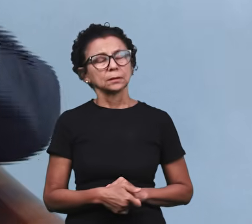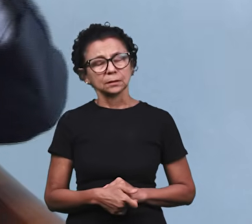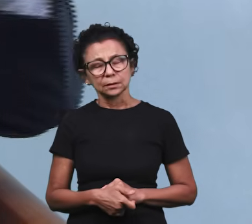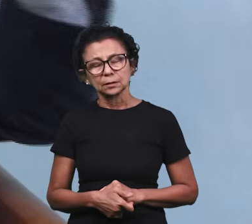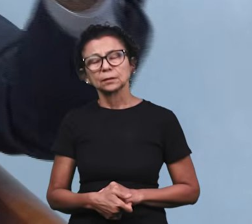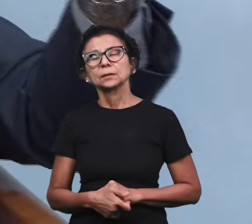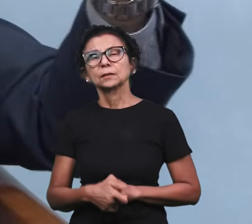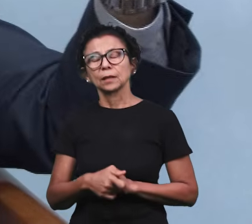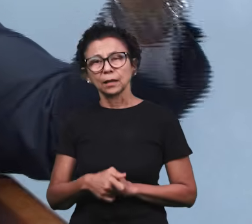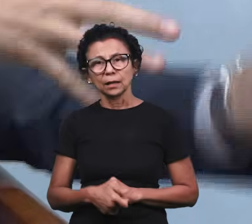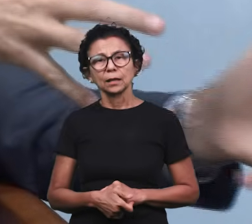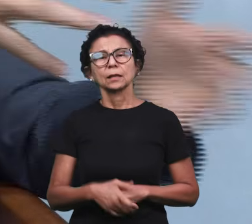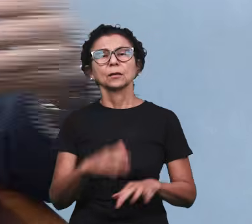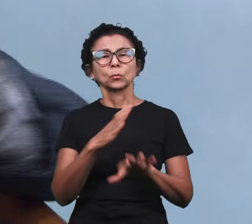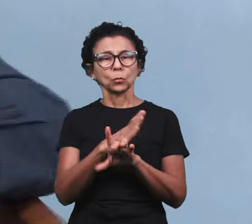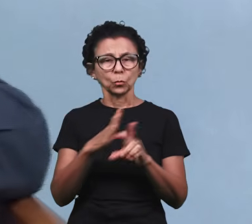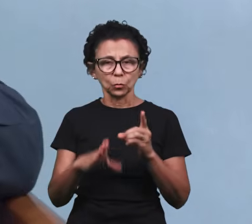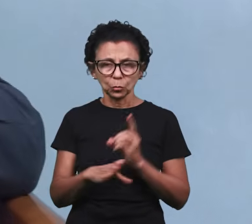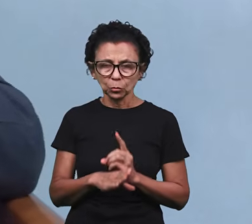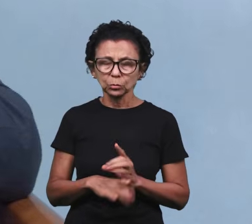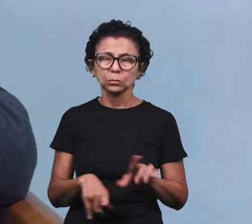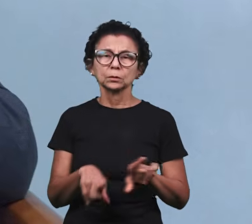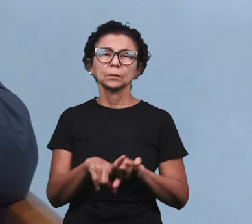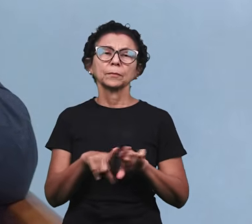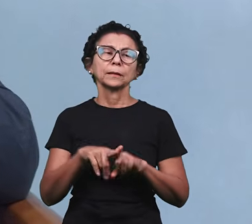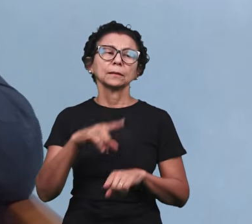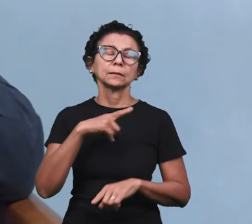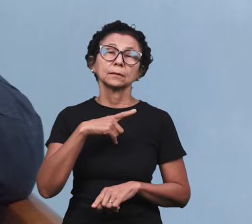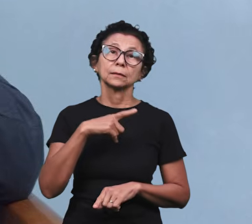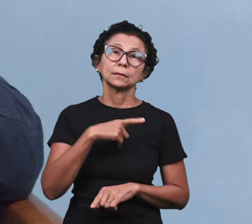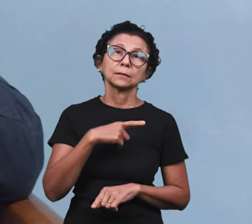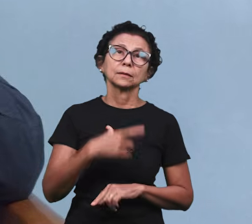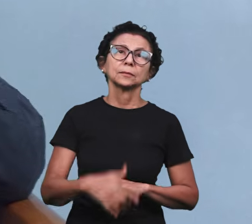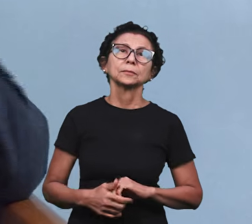bênção, fazemos culto lá também. Então, assim,